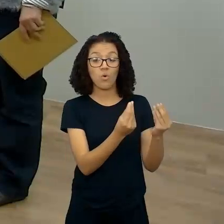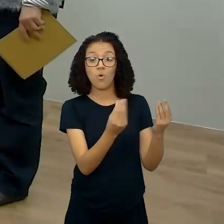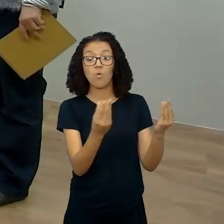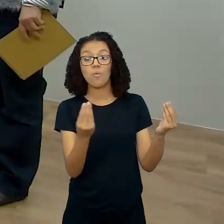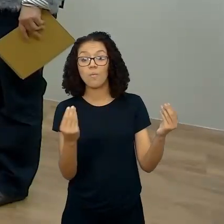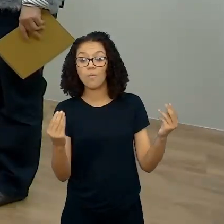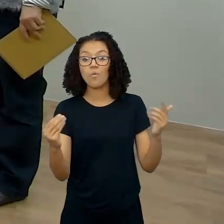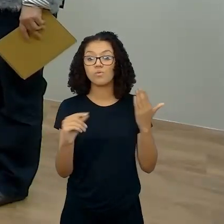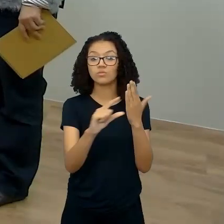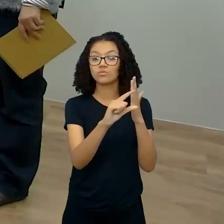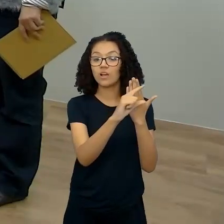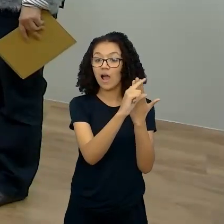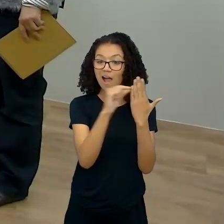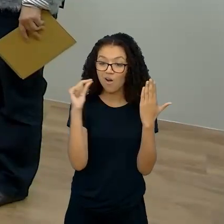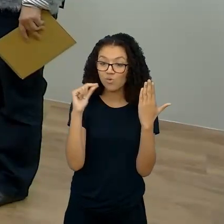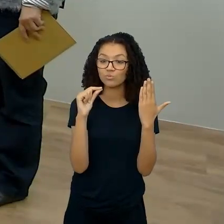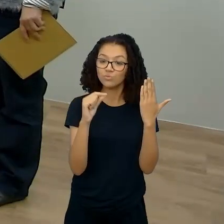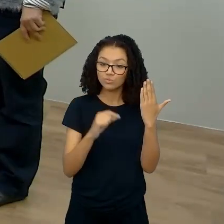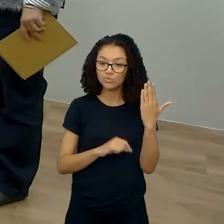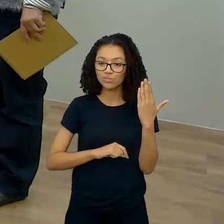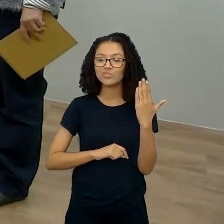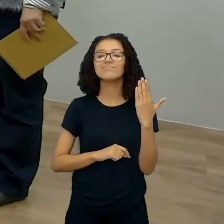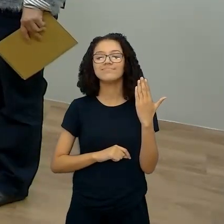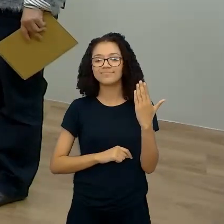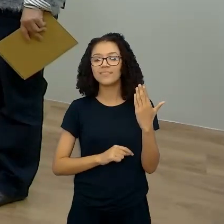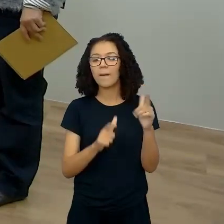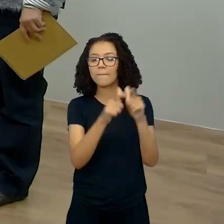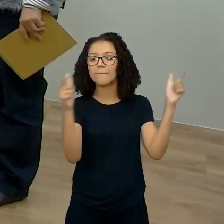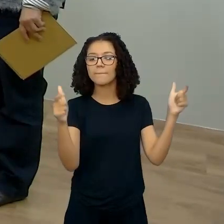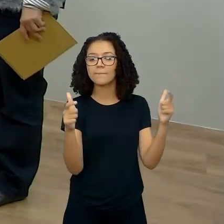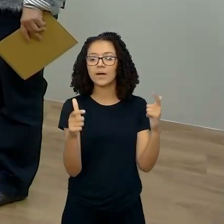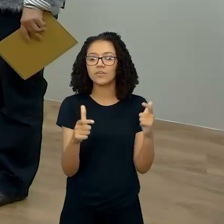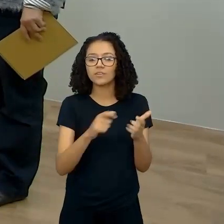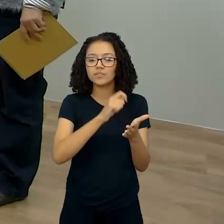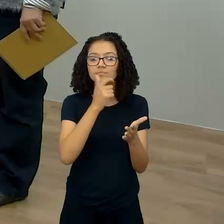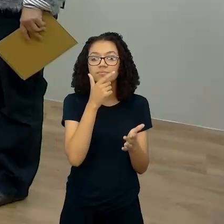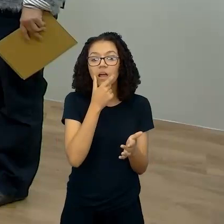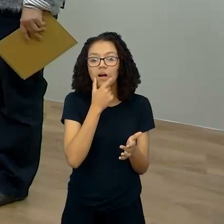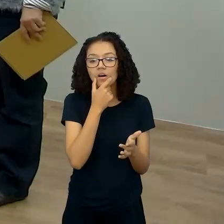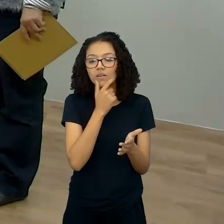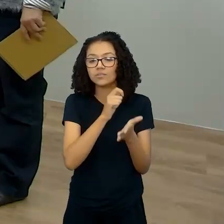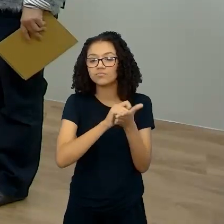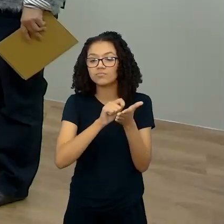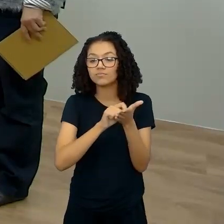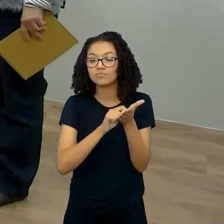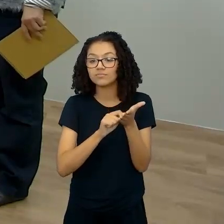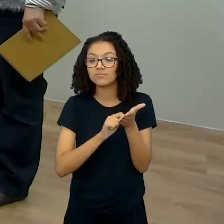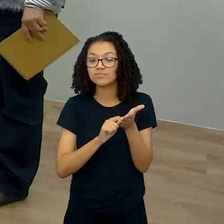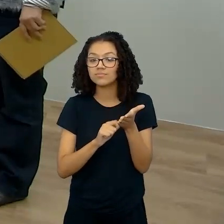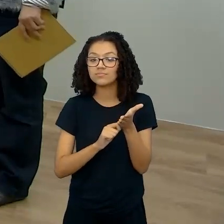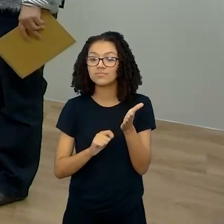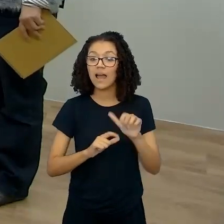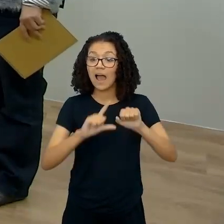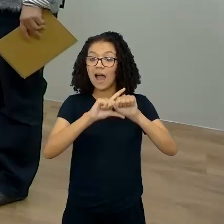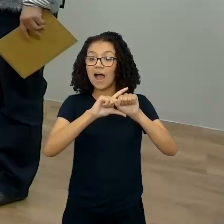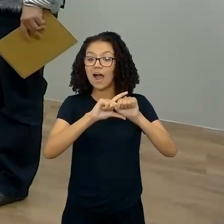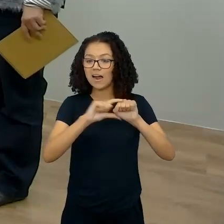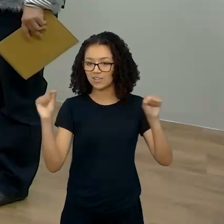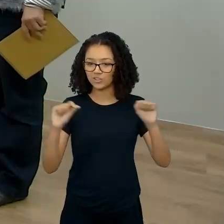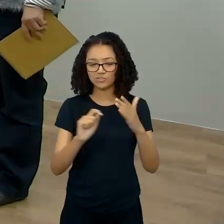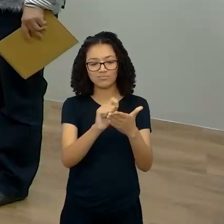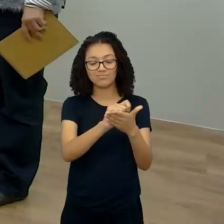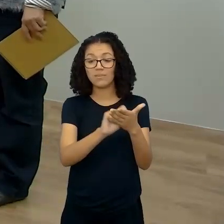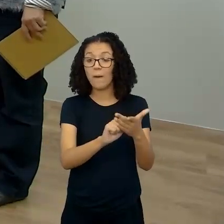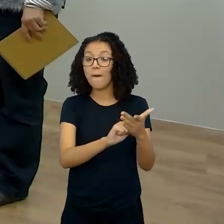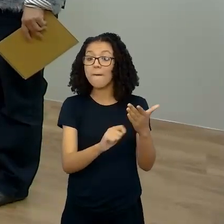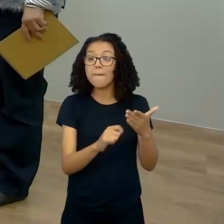língua inglesa. E aí a gente precisa conhecer o que o autor fala. Muitos desses artigos não são traduzidos para o